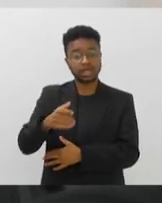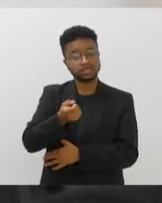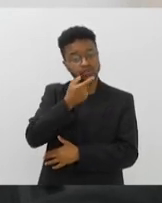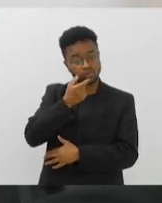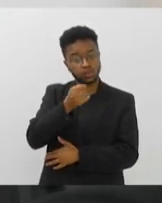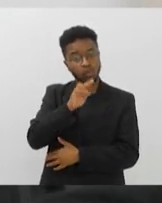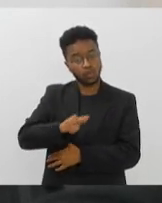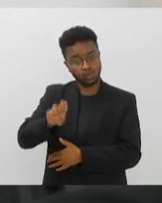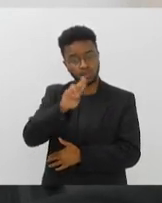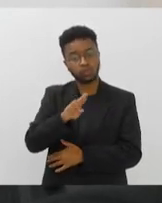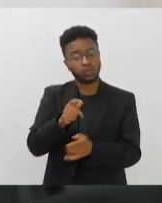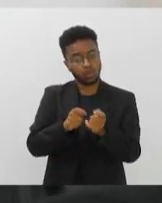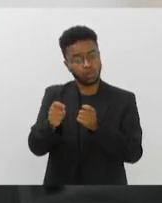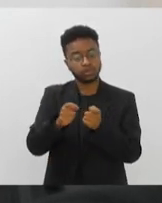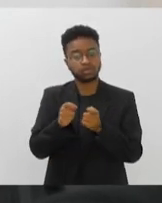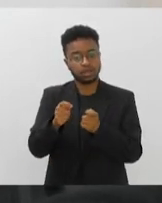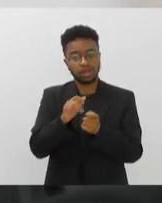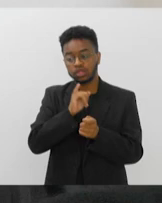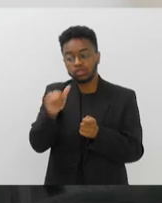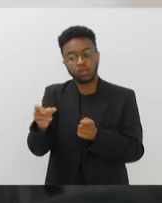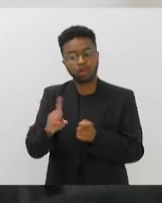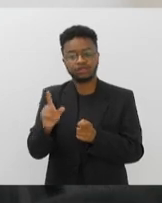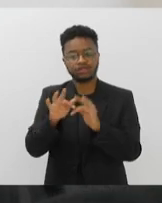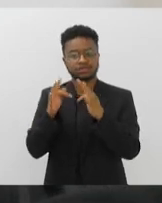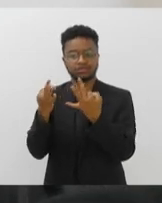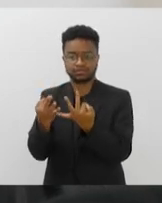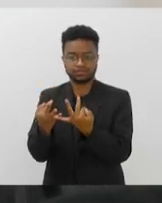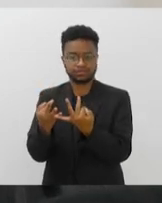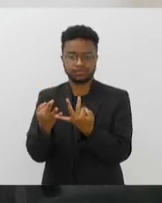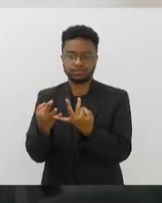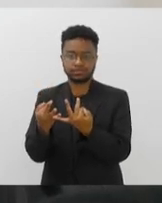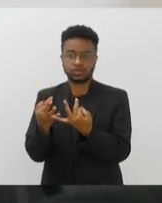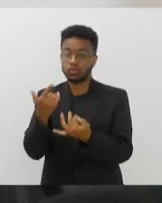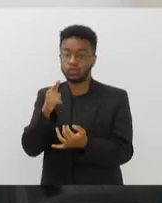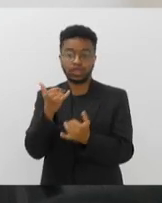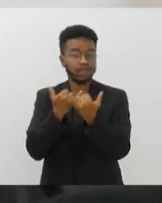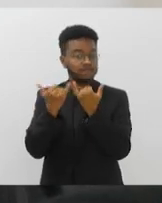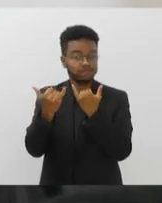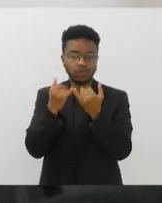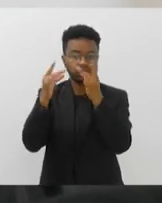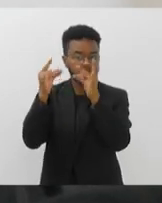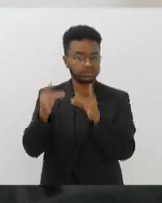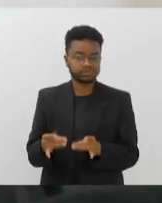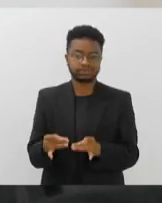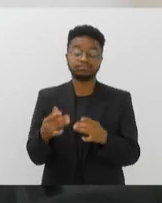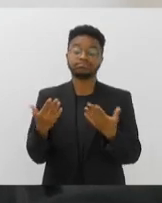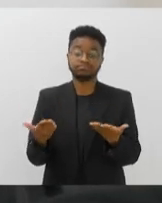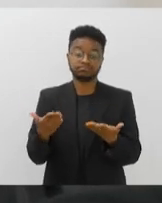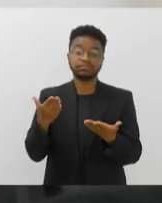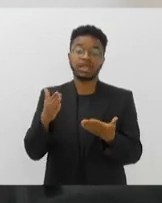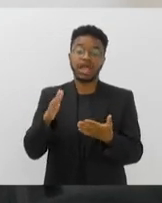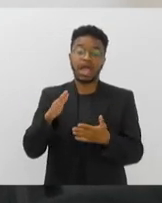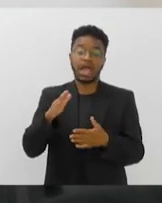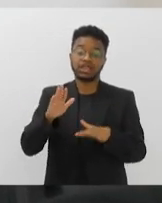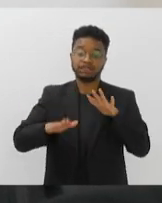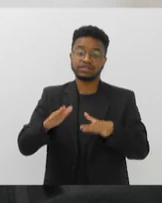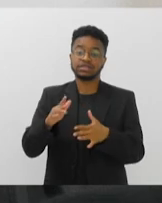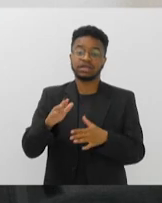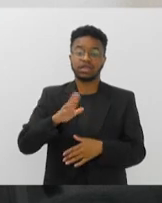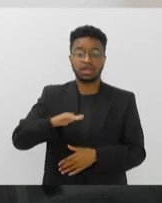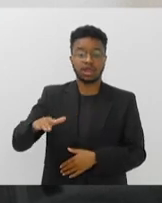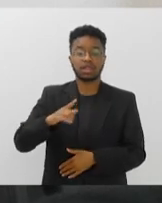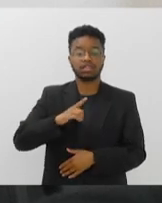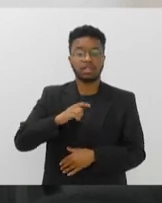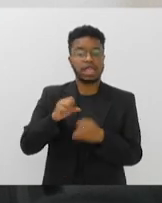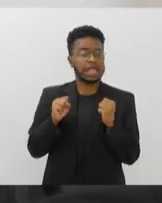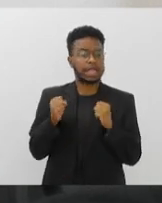pra família que adota ela não tem essa informação completa e a família tem a criança tem crise